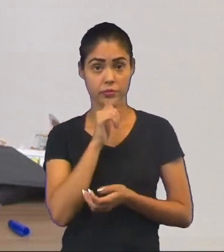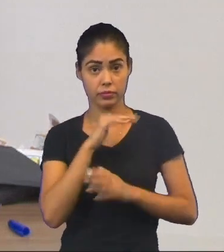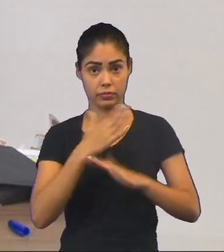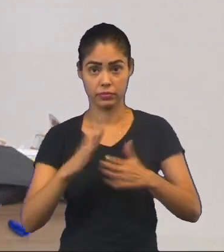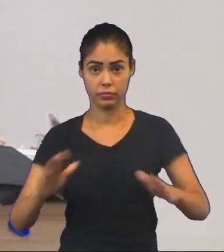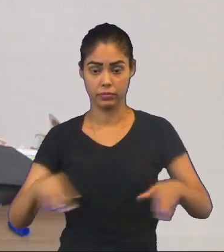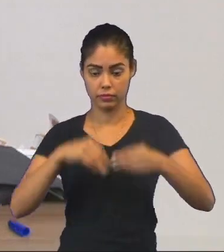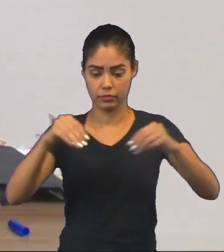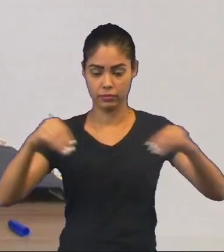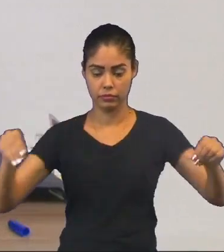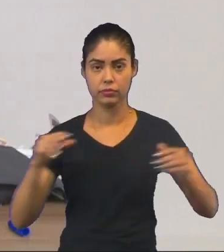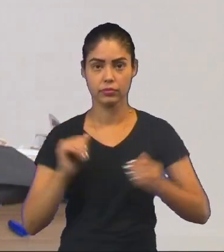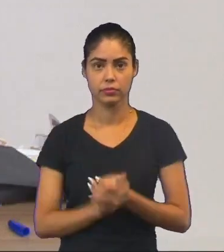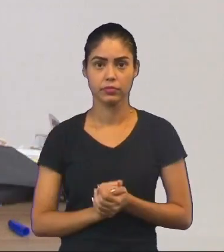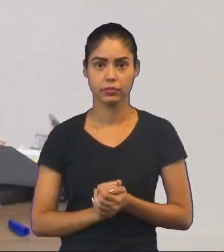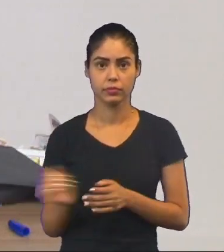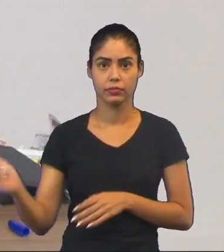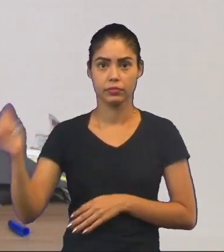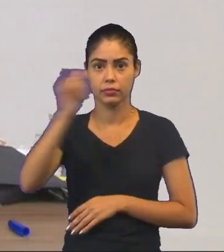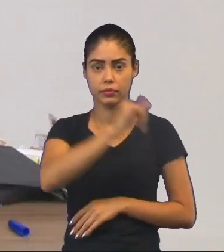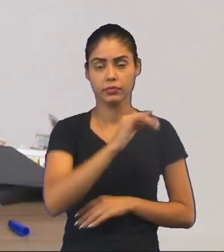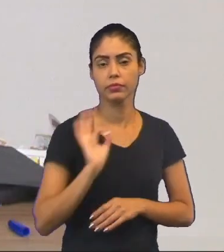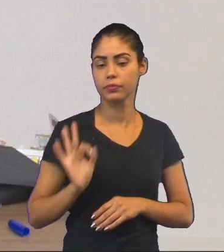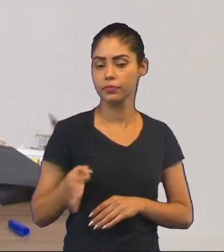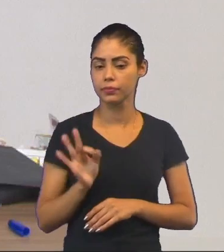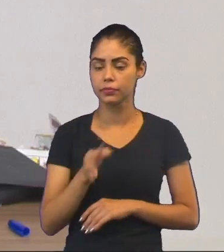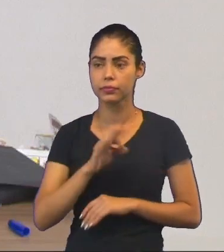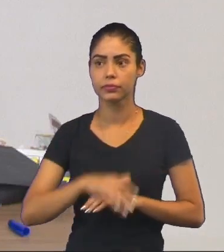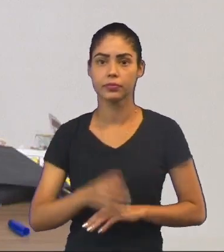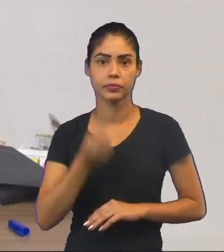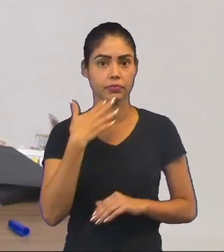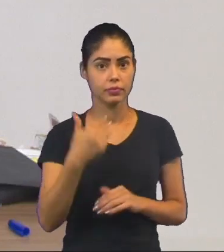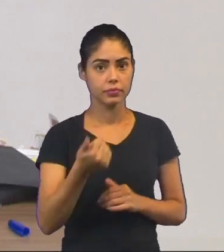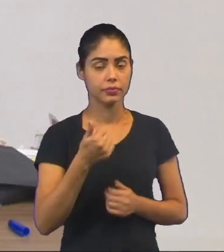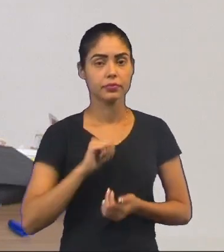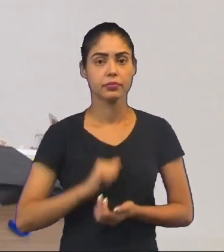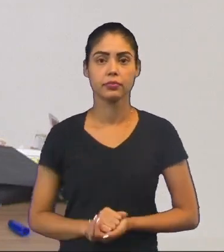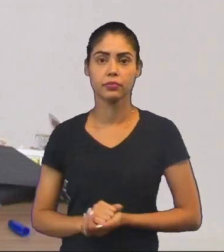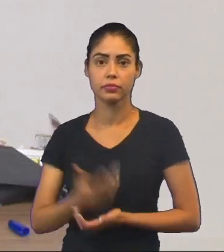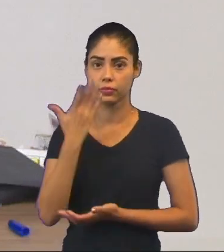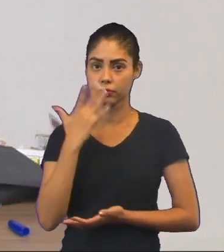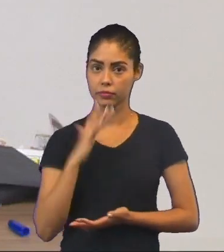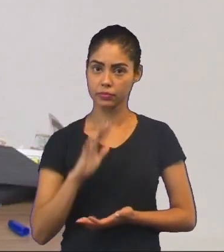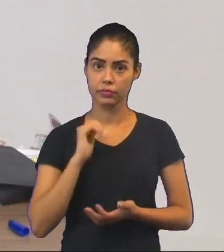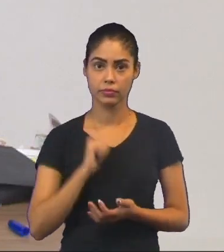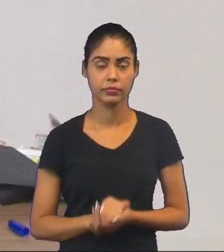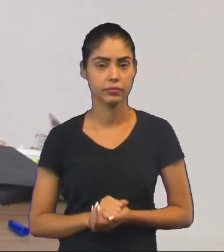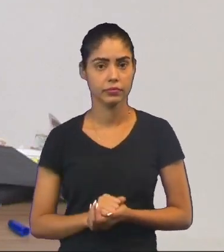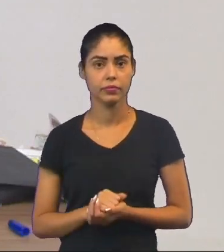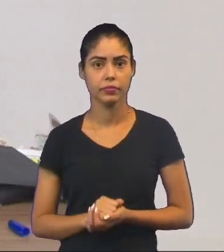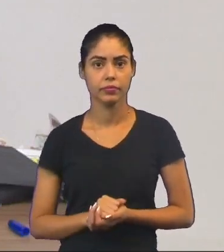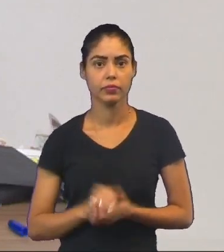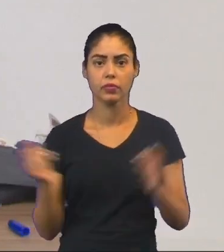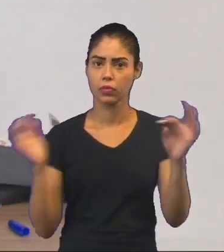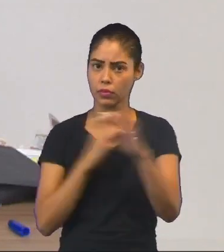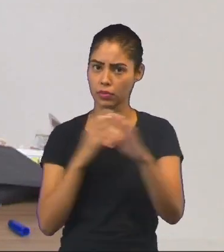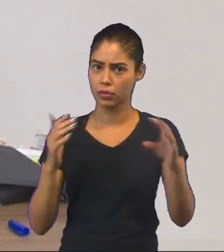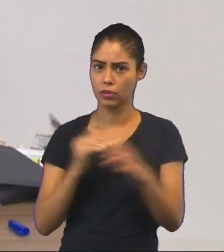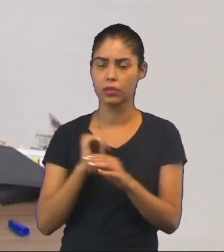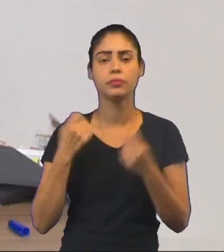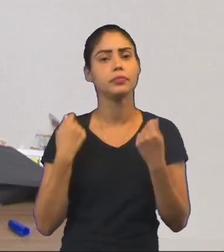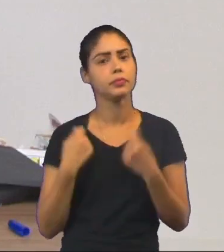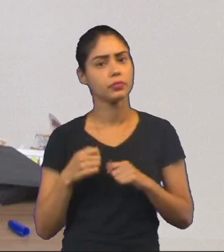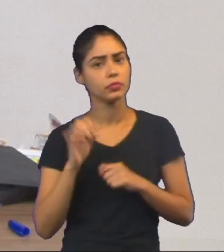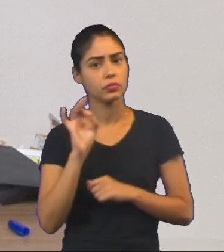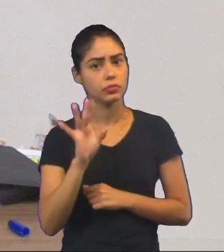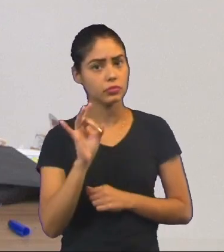aquáticos, terrestres e aéreos, certo? Muito bem. Crianças, os meios de transporte, eles